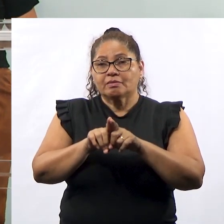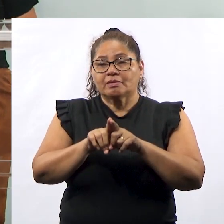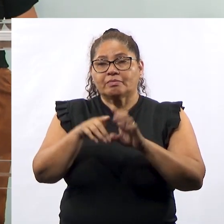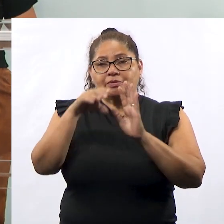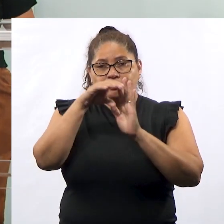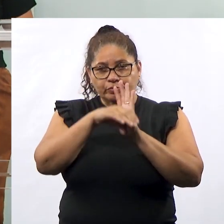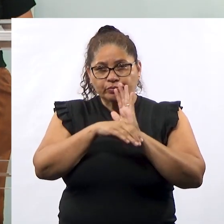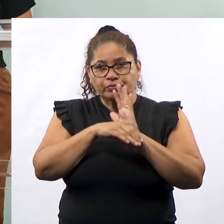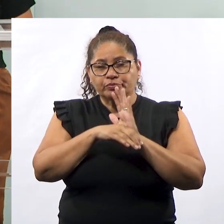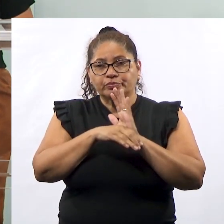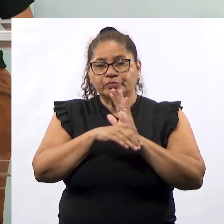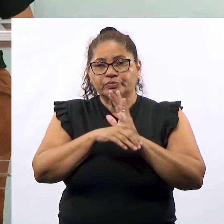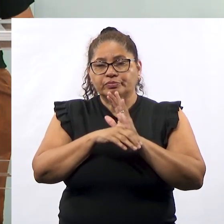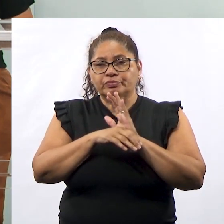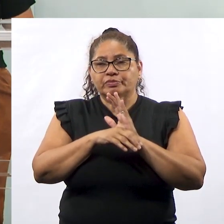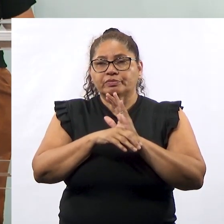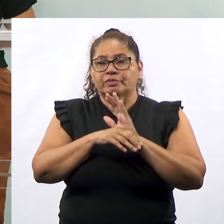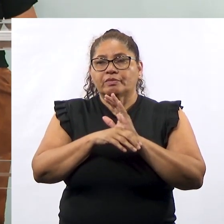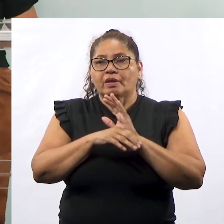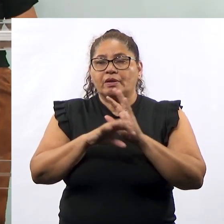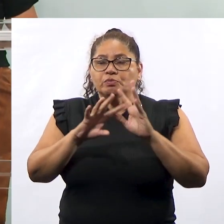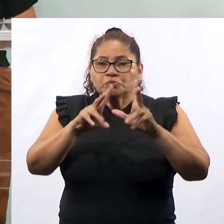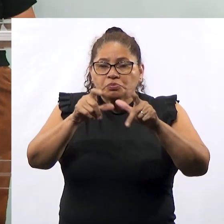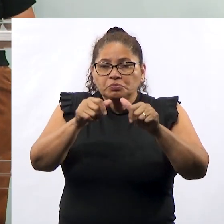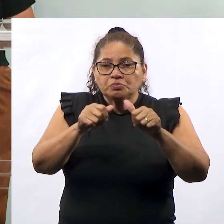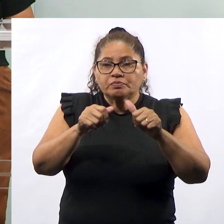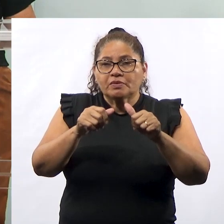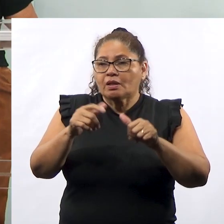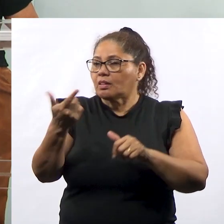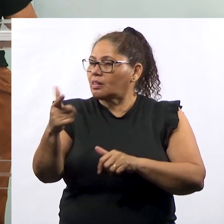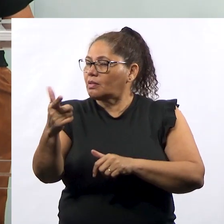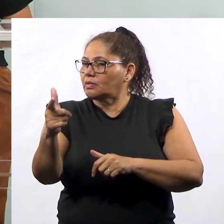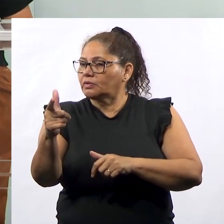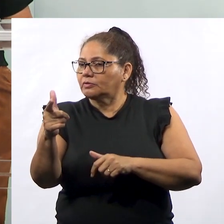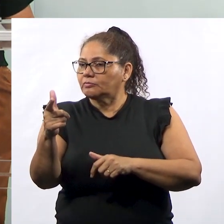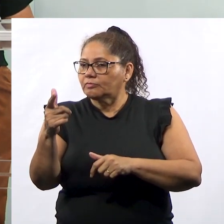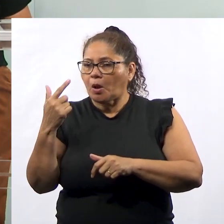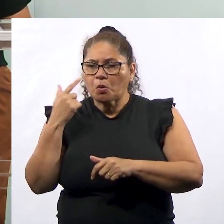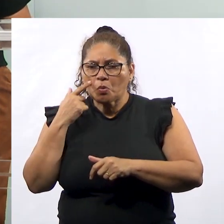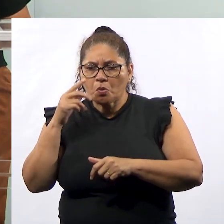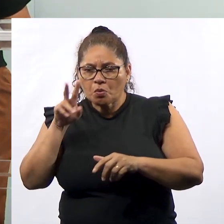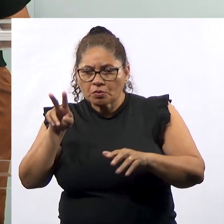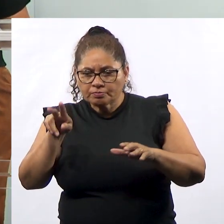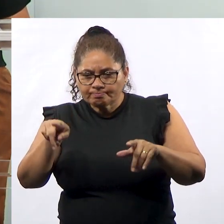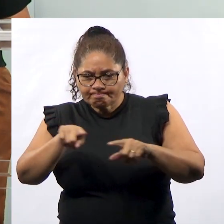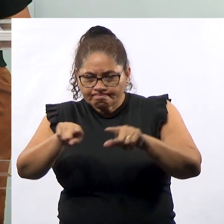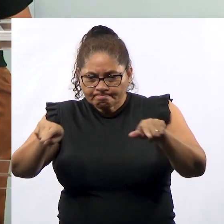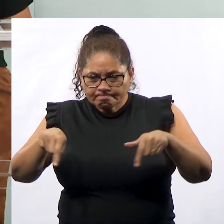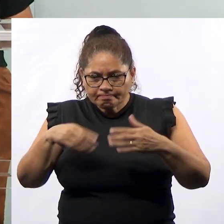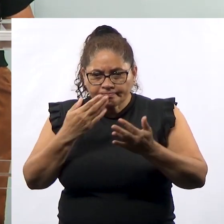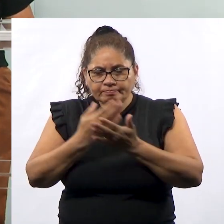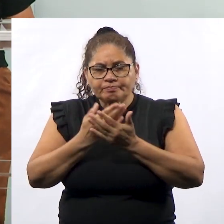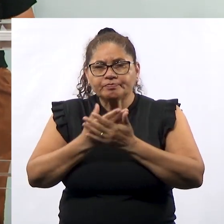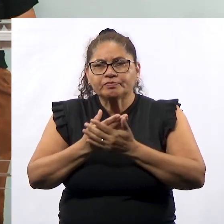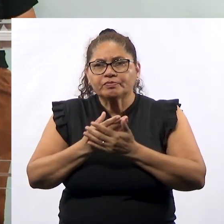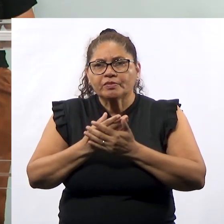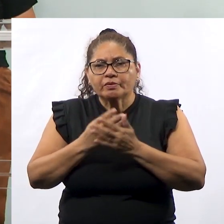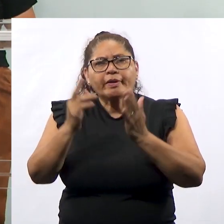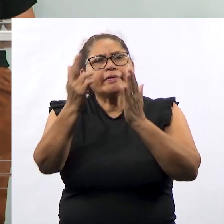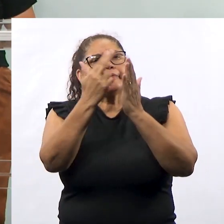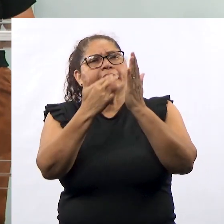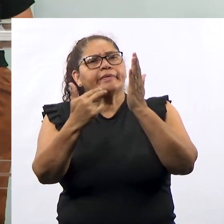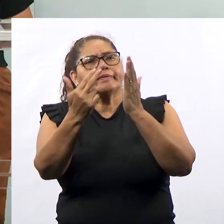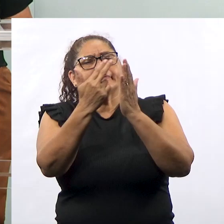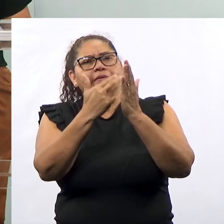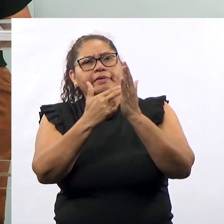currículo. Muitas das crianças, elas não tiveram um olhar para a sala de aula. O que foi que elas